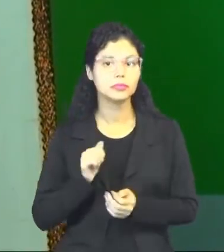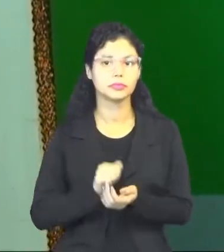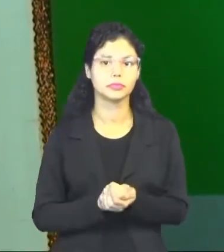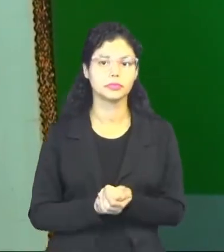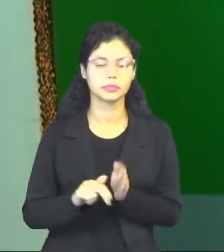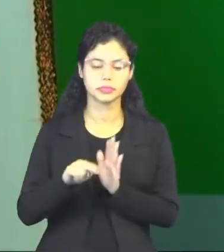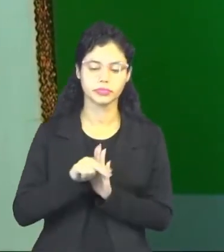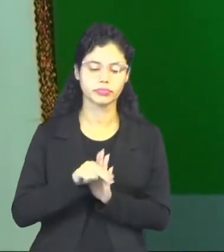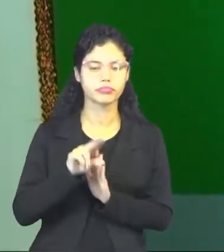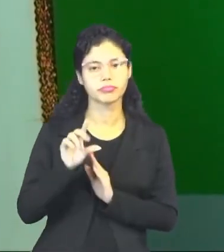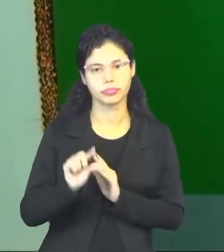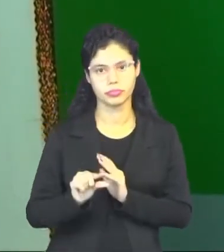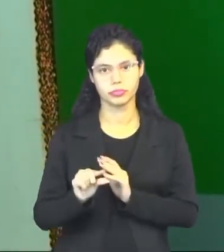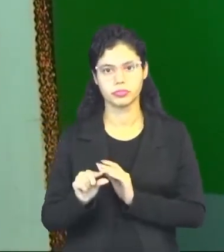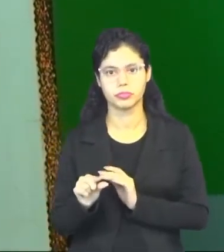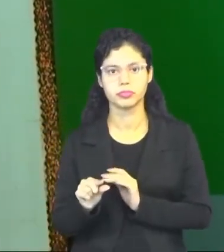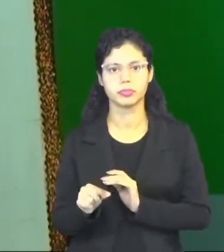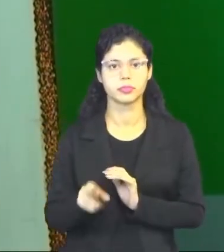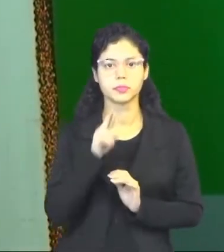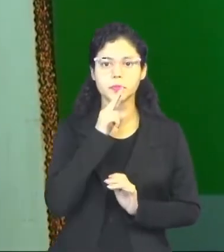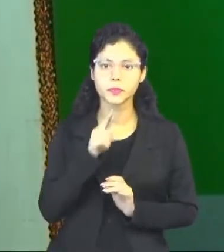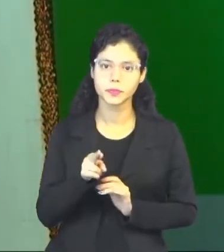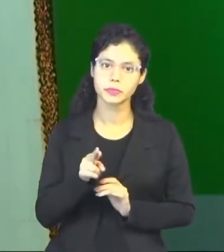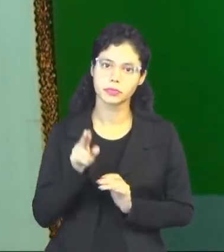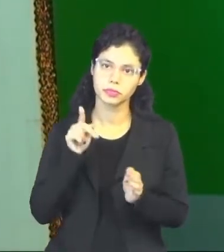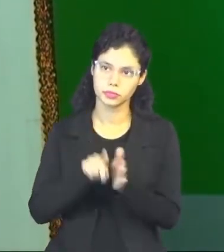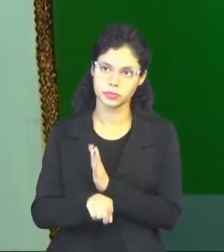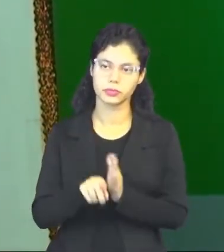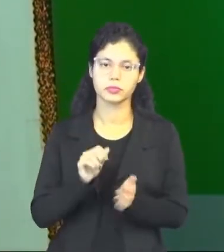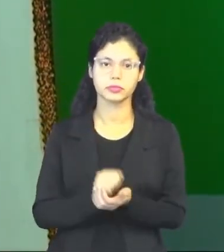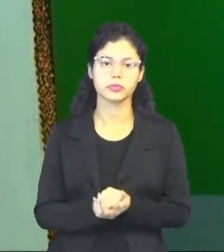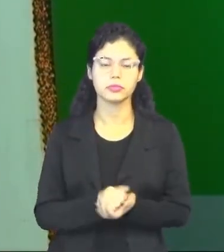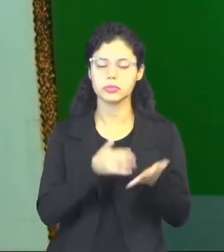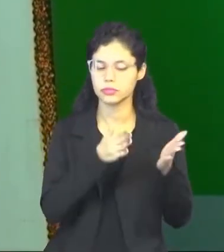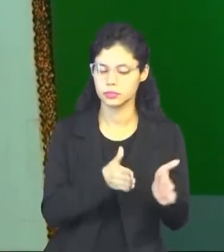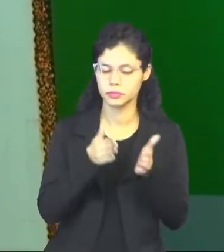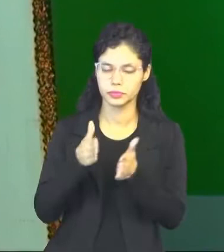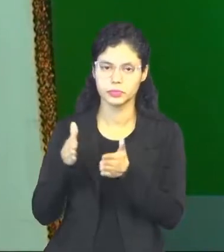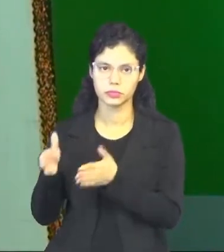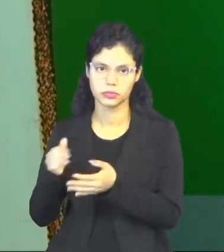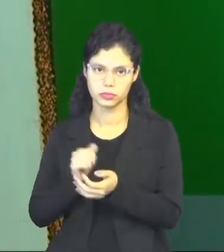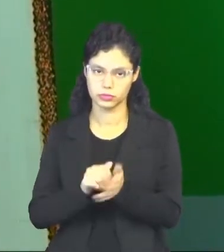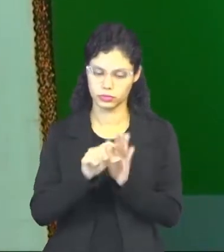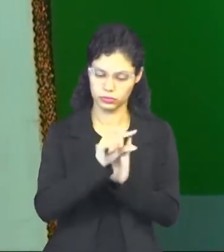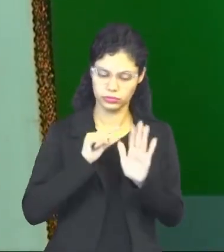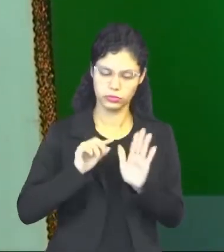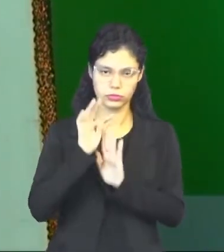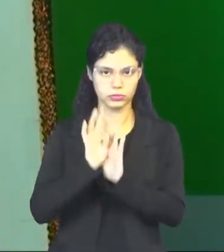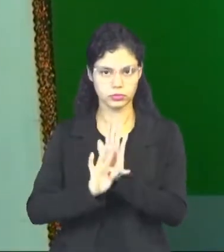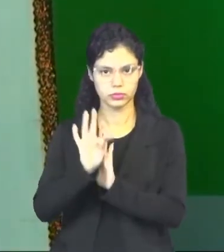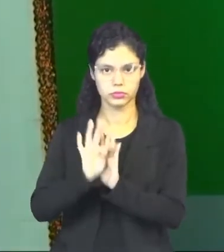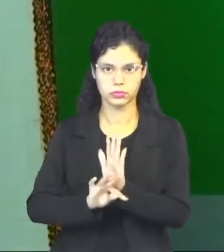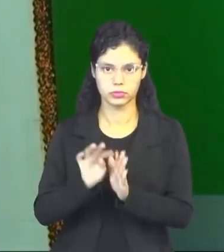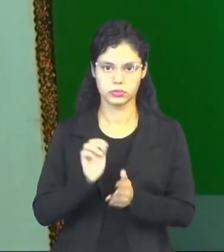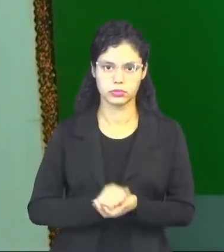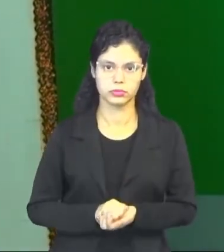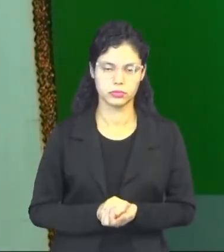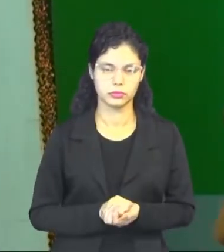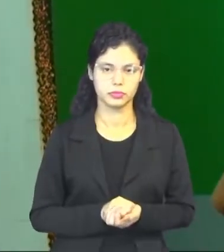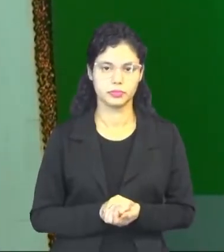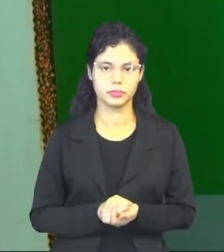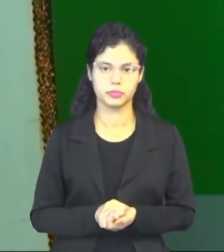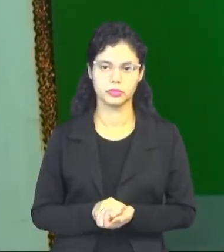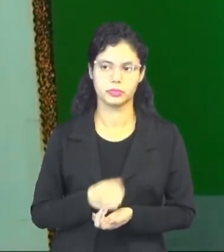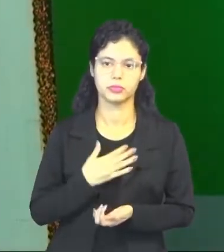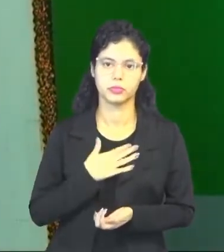está baixa. Eu vou responder a pergunta pegando partes, né? Um trecho aí lá do texto na